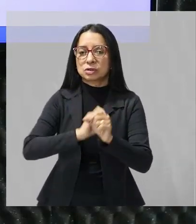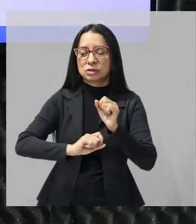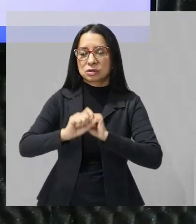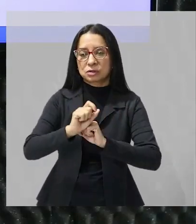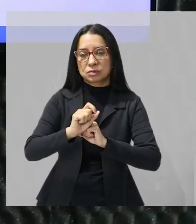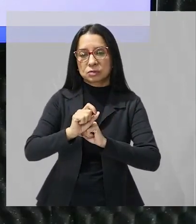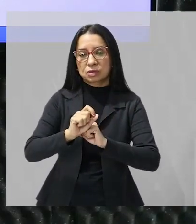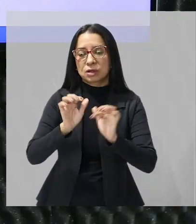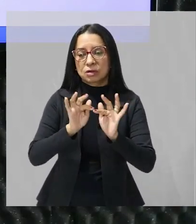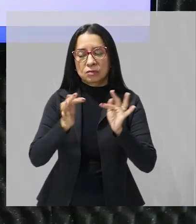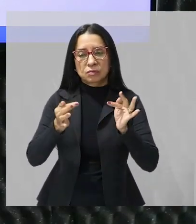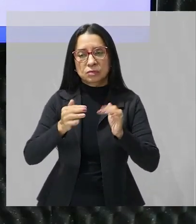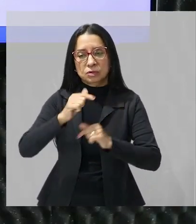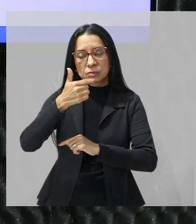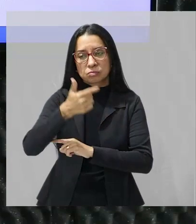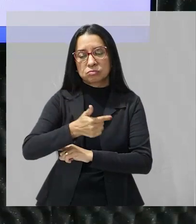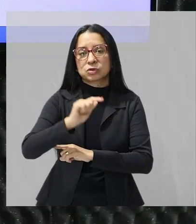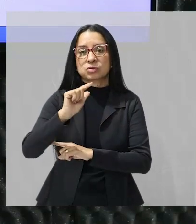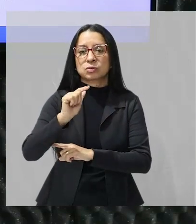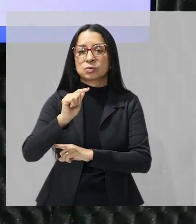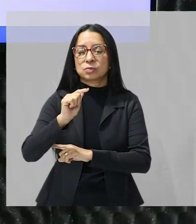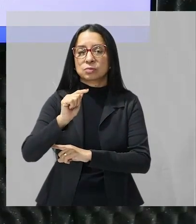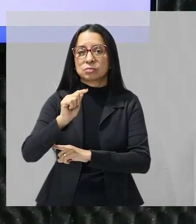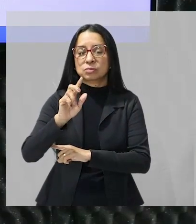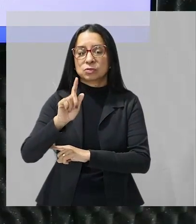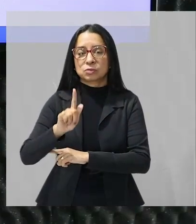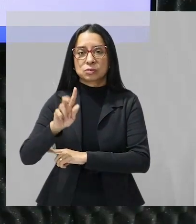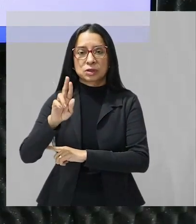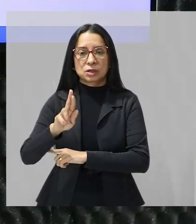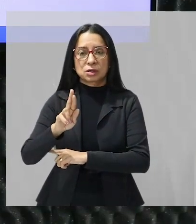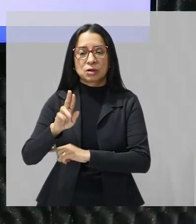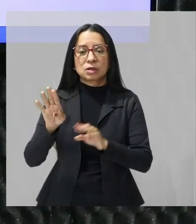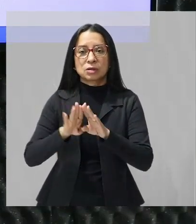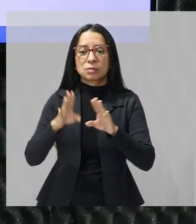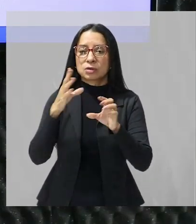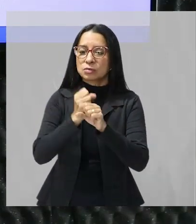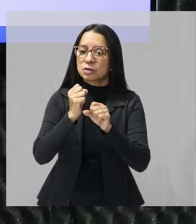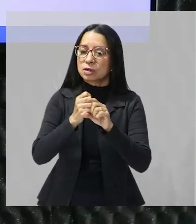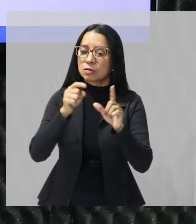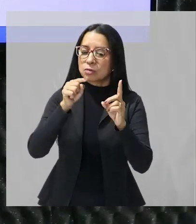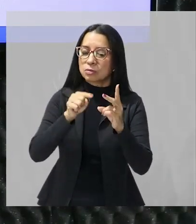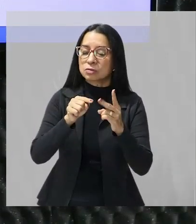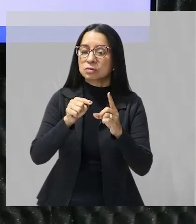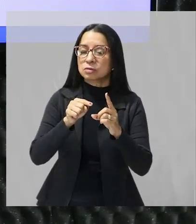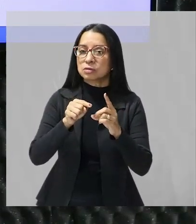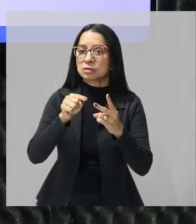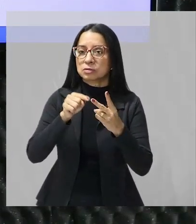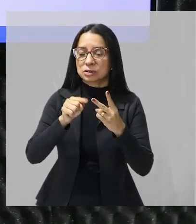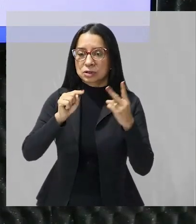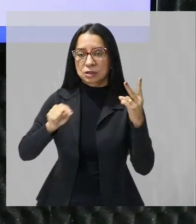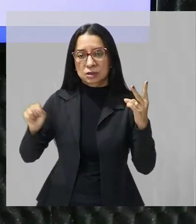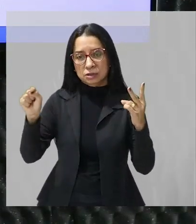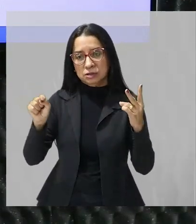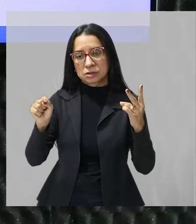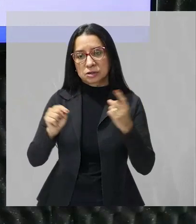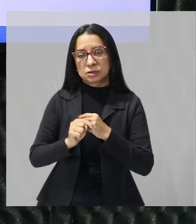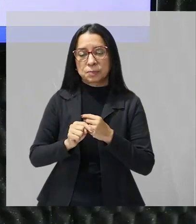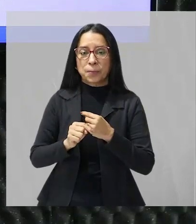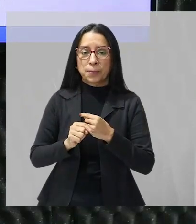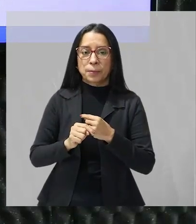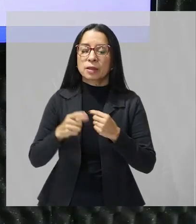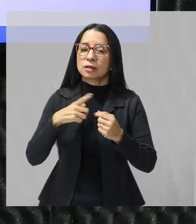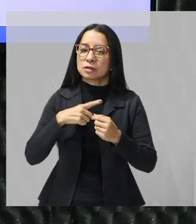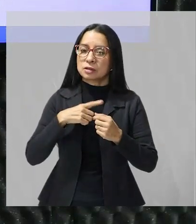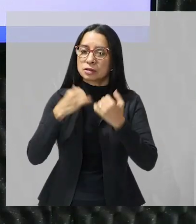quadrática, além, né, do cálculo das raízes, do discriminante delta, que você viu que ele aparece aqui no vértice,